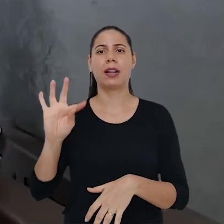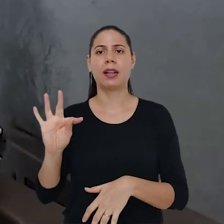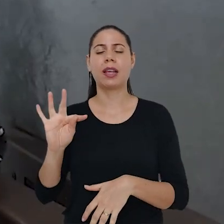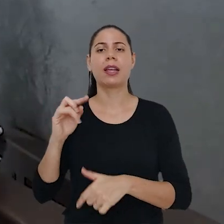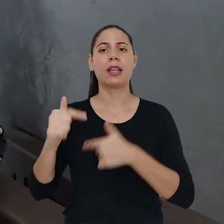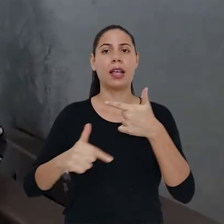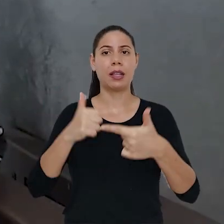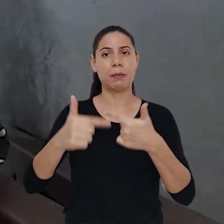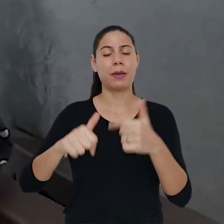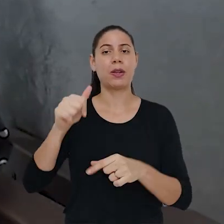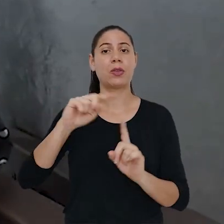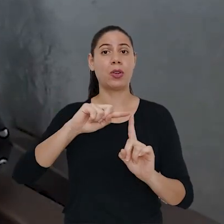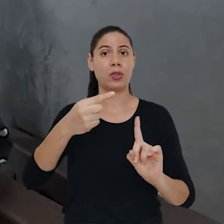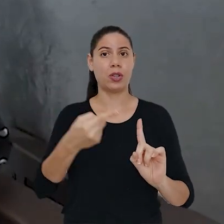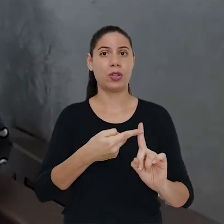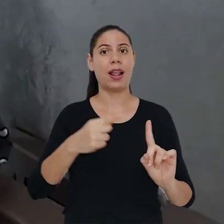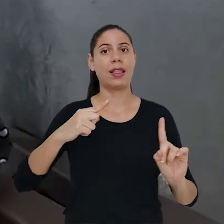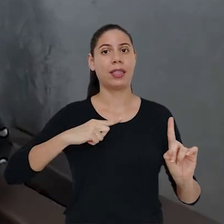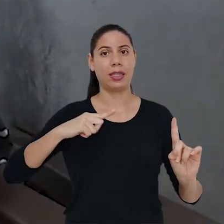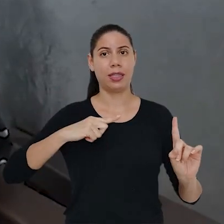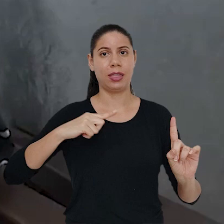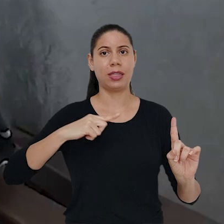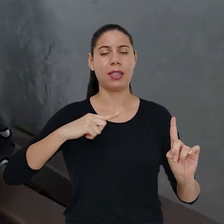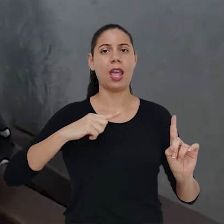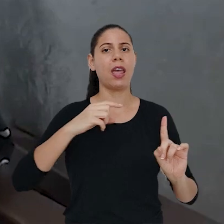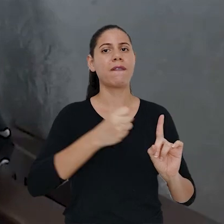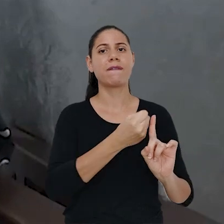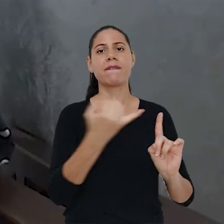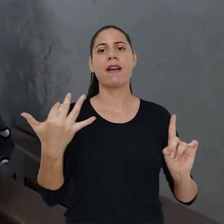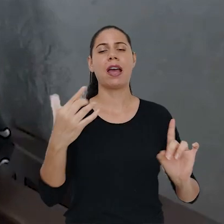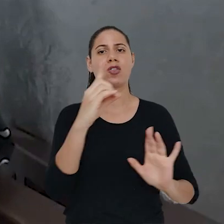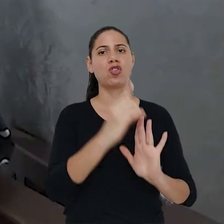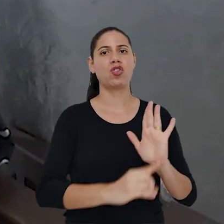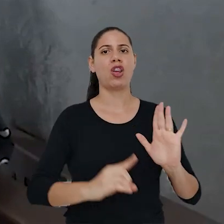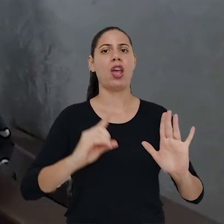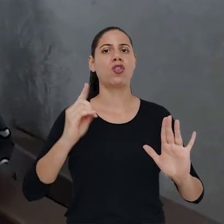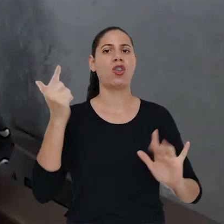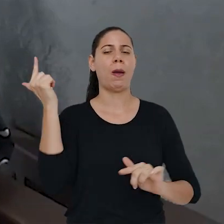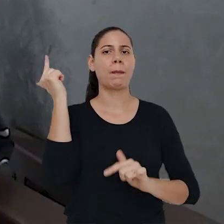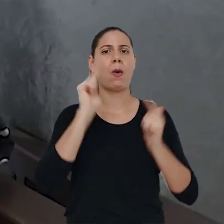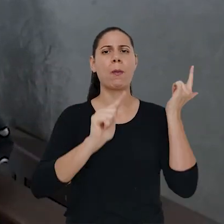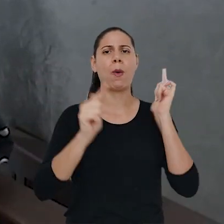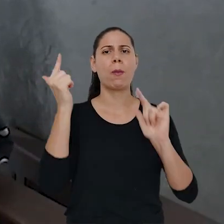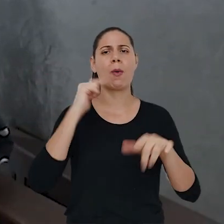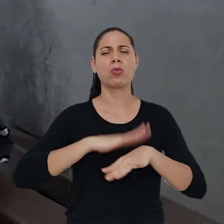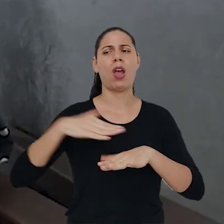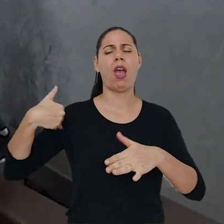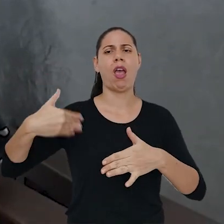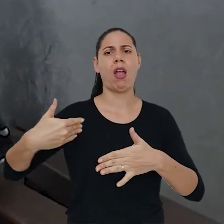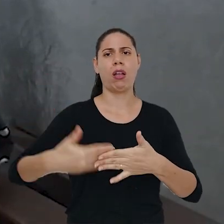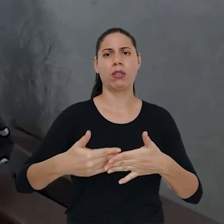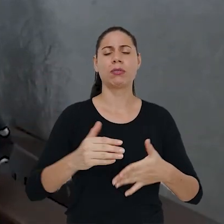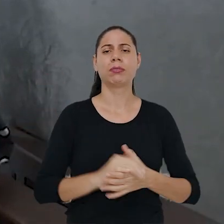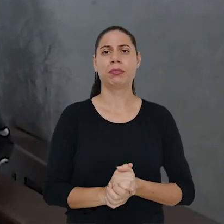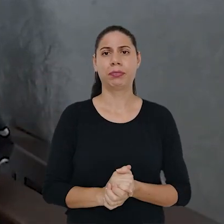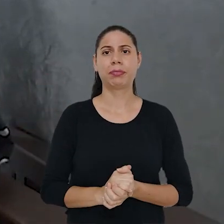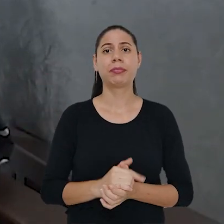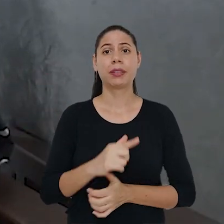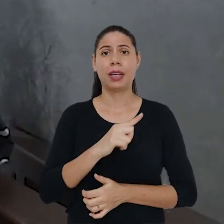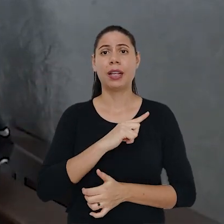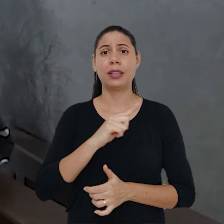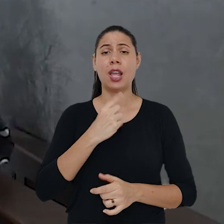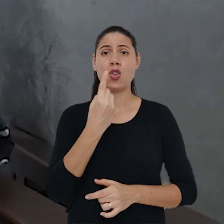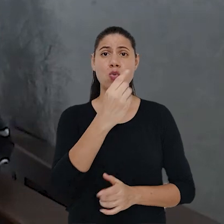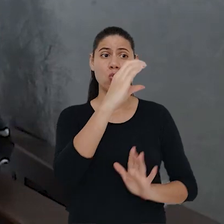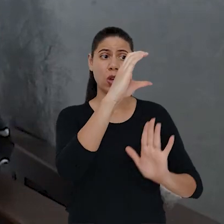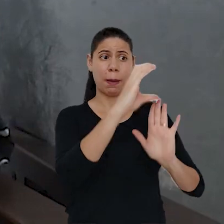as trabalhadoras gestantes possuem aí vários direitos conquistados no decorrer do tempo, né? Nós temos um